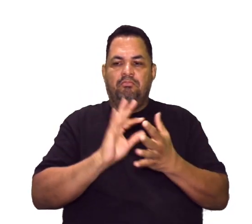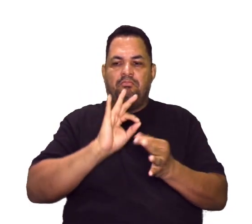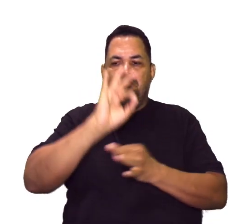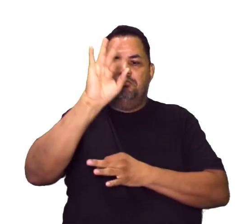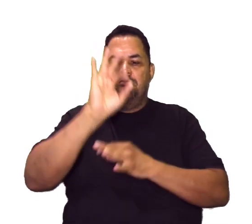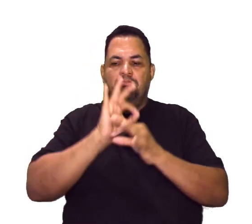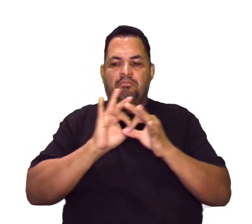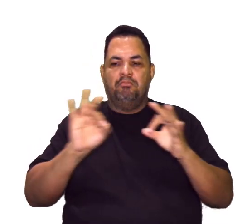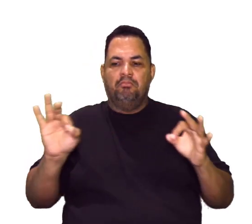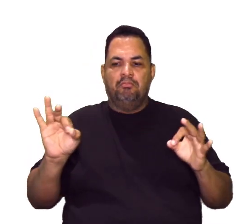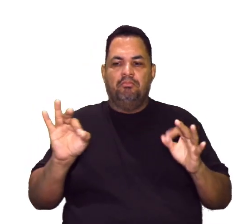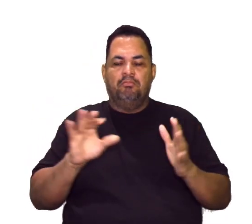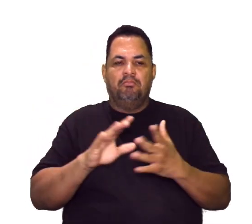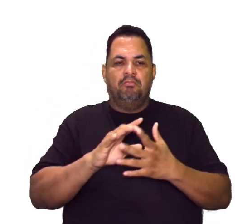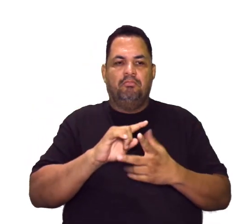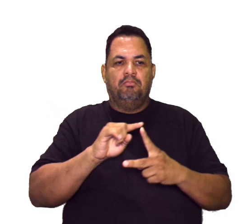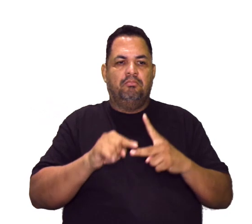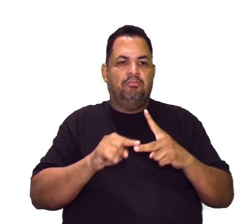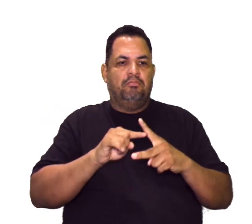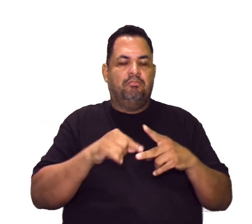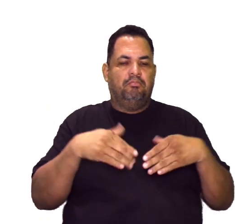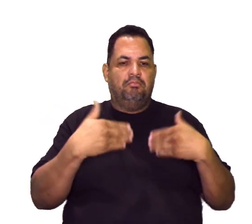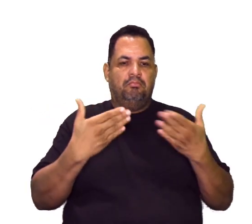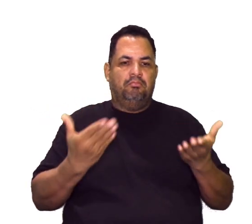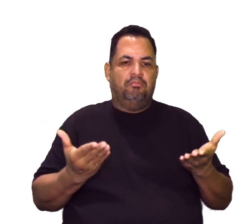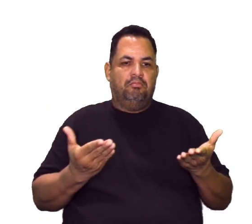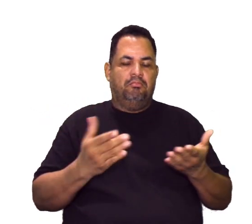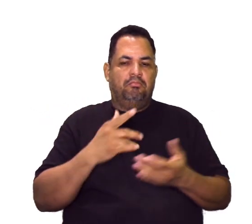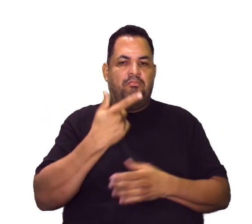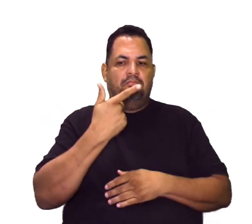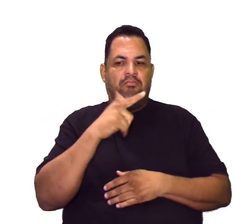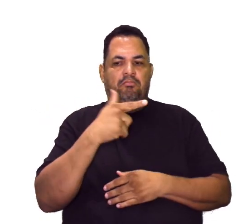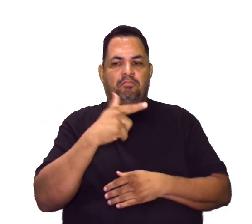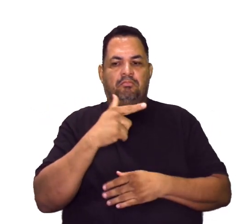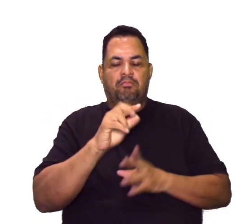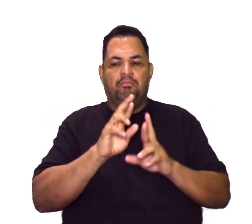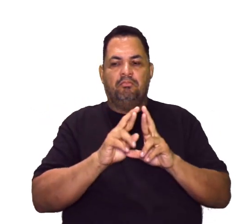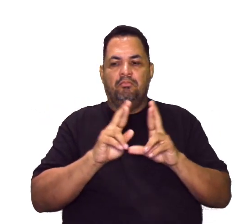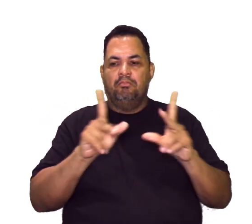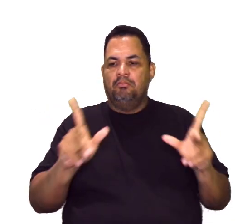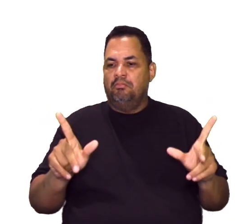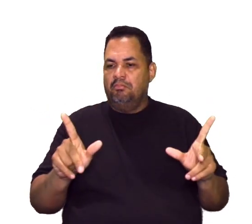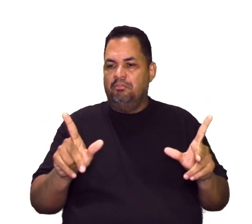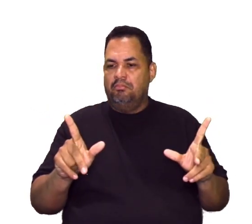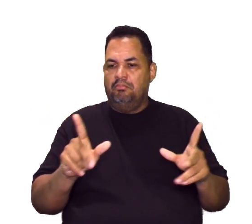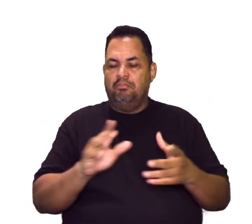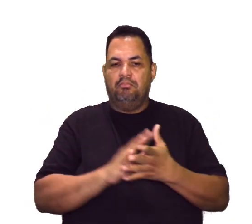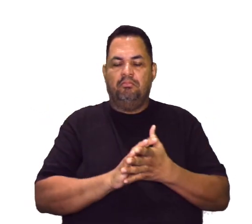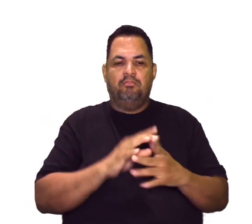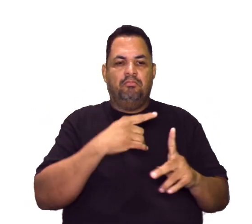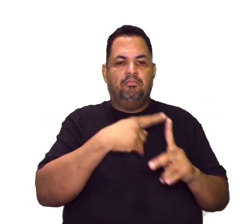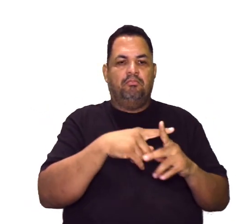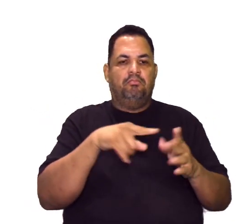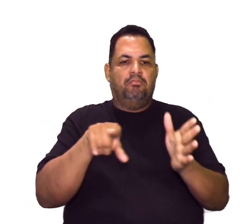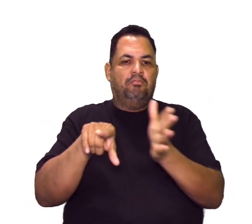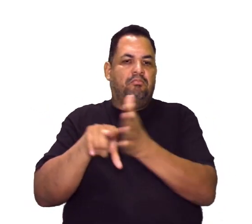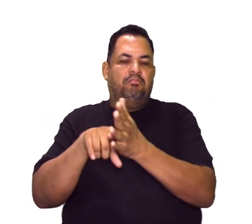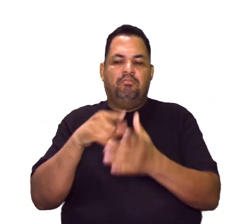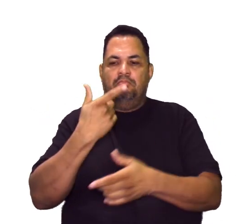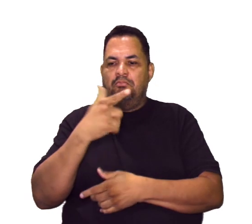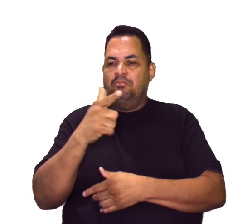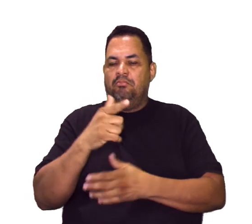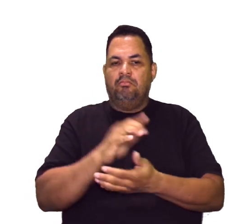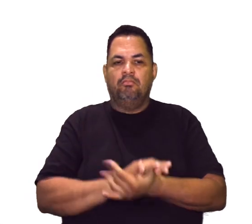geometria. Ou seja, não tem diferença de eletronegatividade, polaridade não